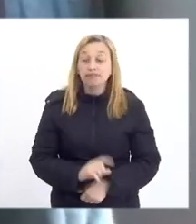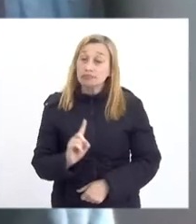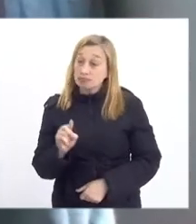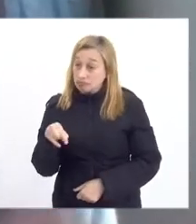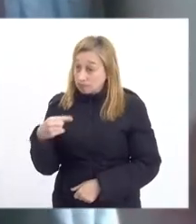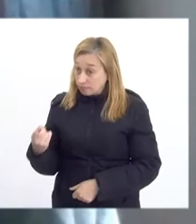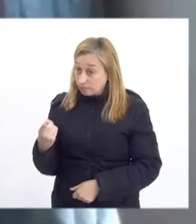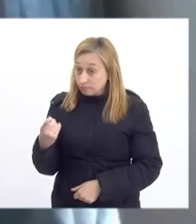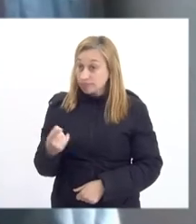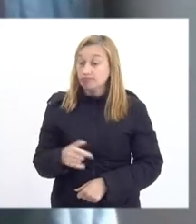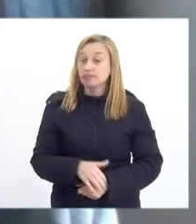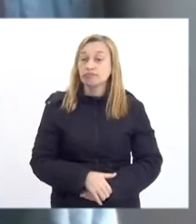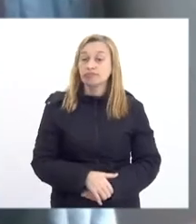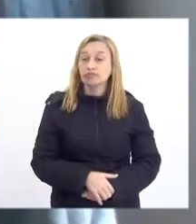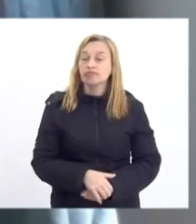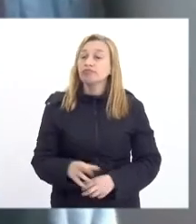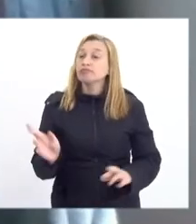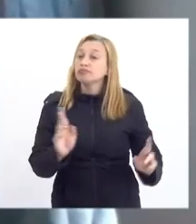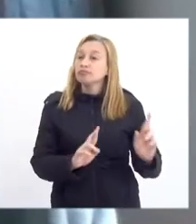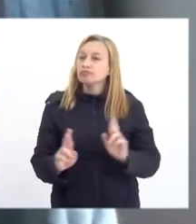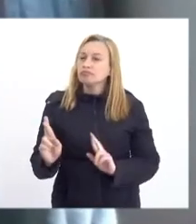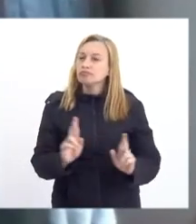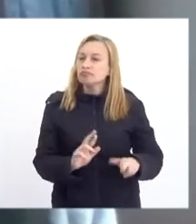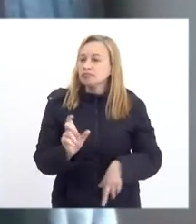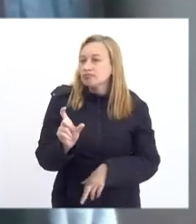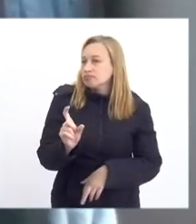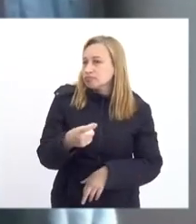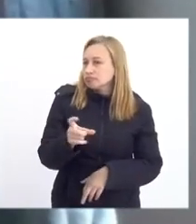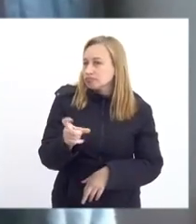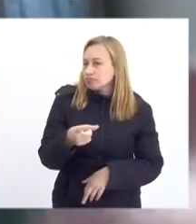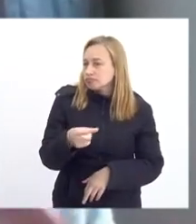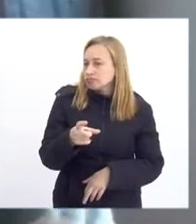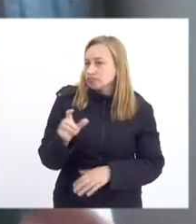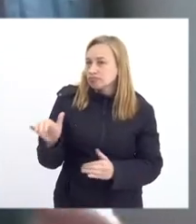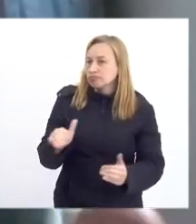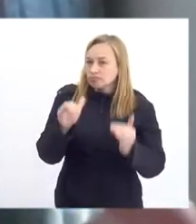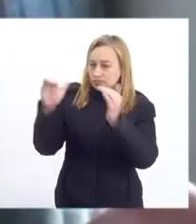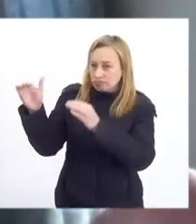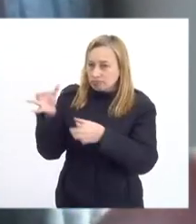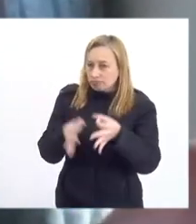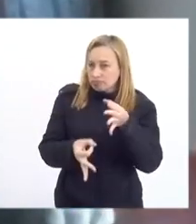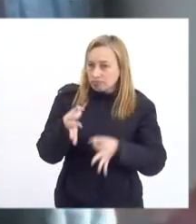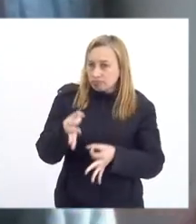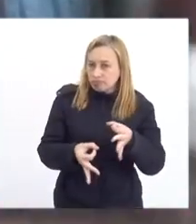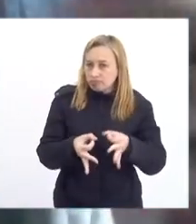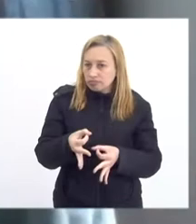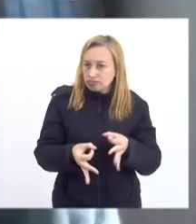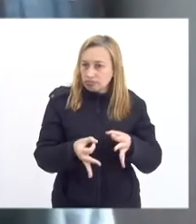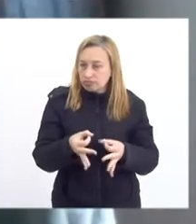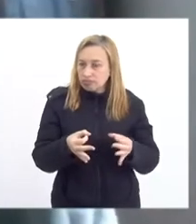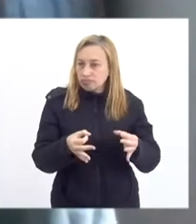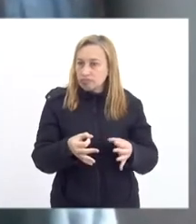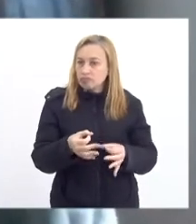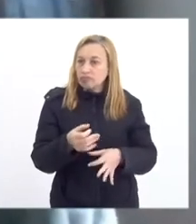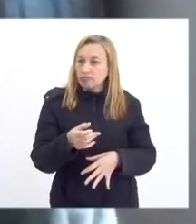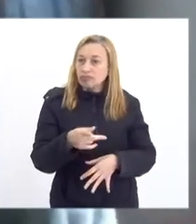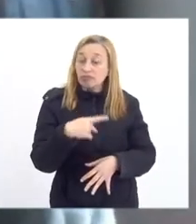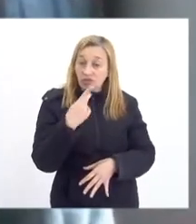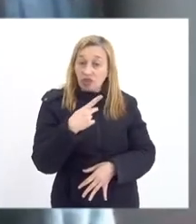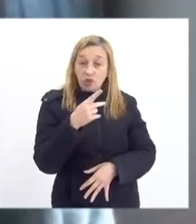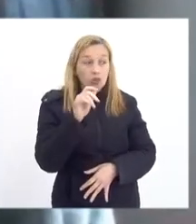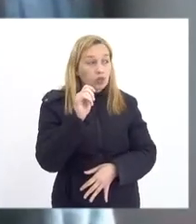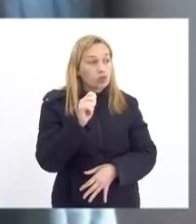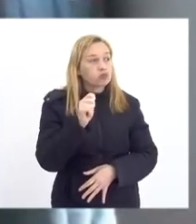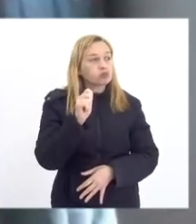Depois, em relação ao passaporte, o Supremo disse, deu razão ao Eduardo Paes, que ele pode pedir o